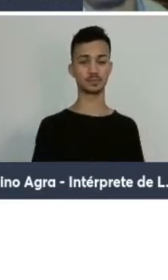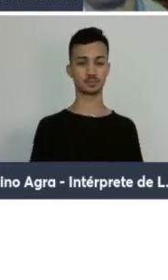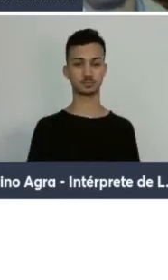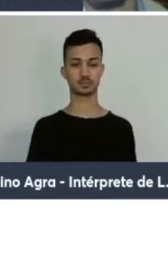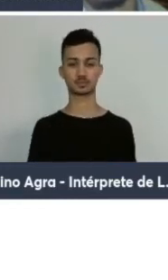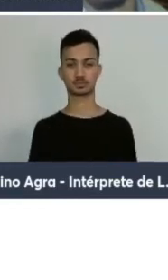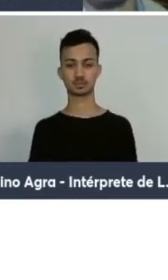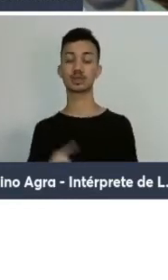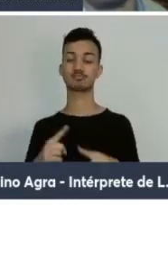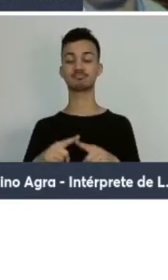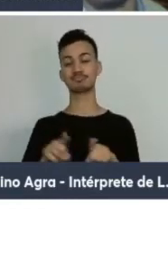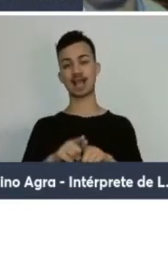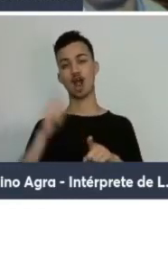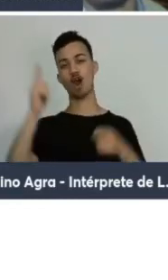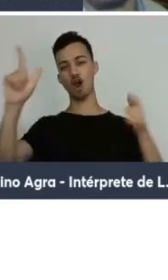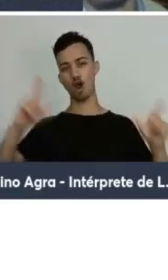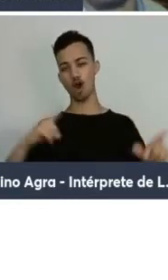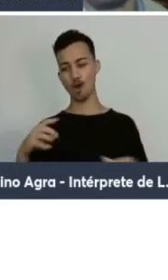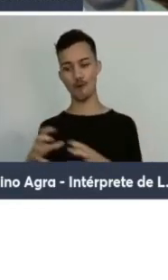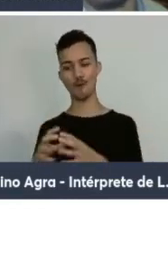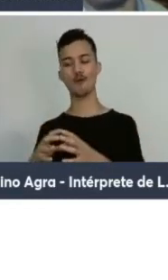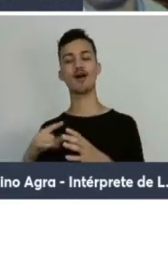nova narrativa, né, sobre a questão